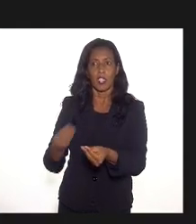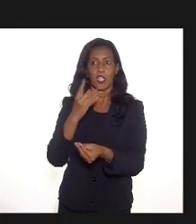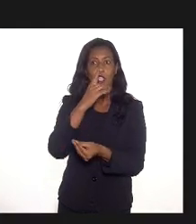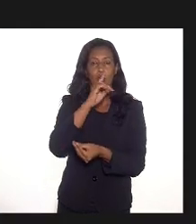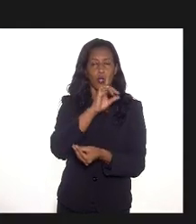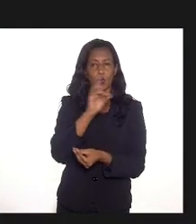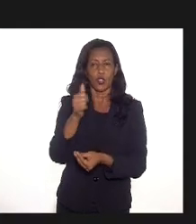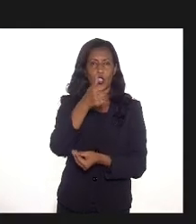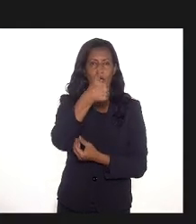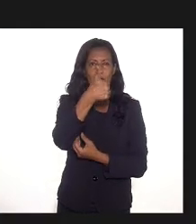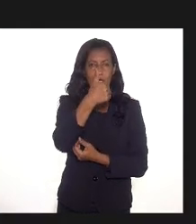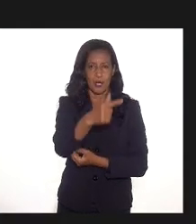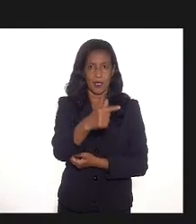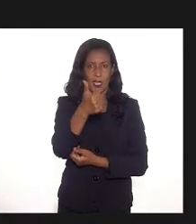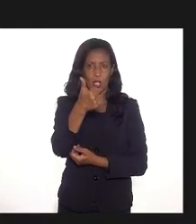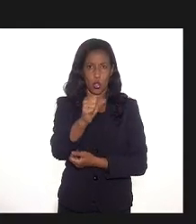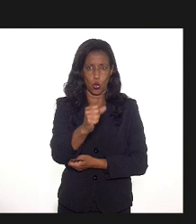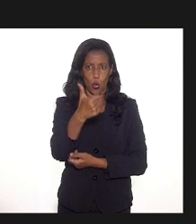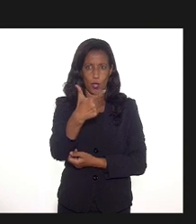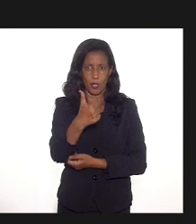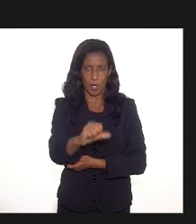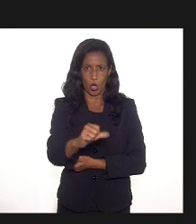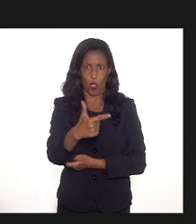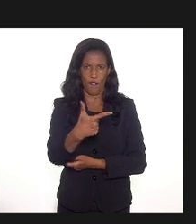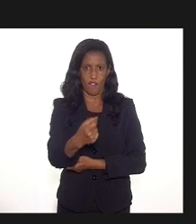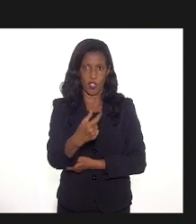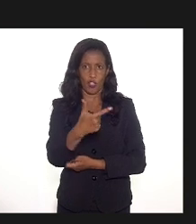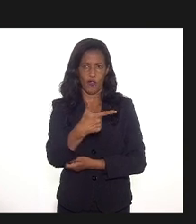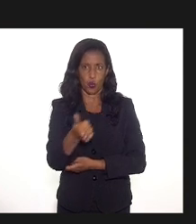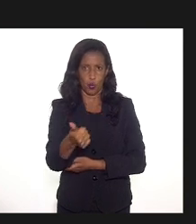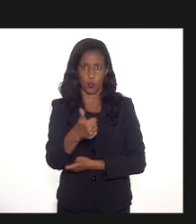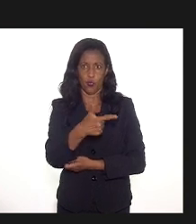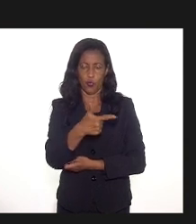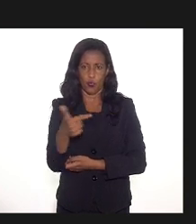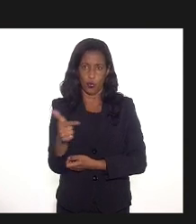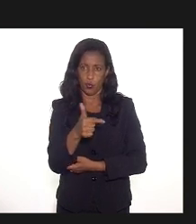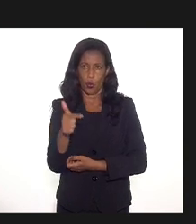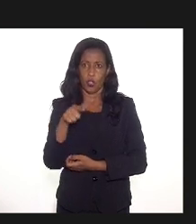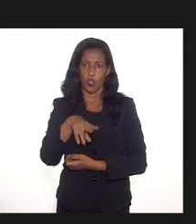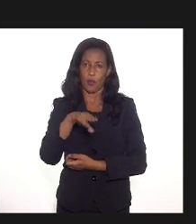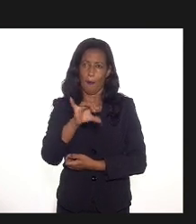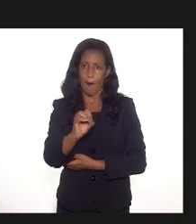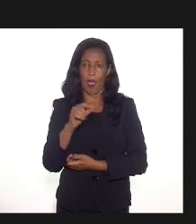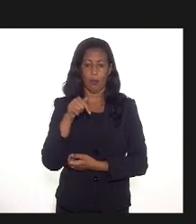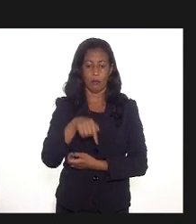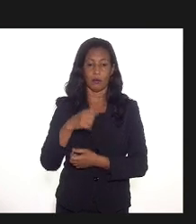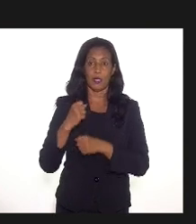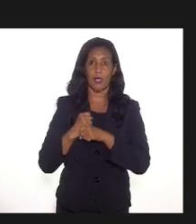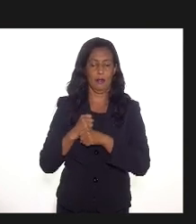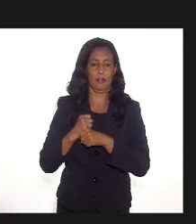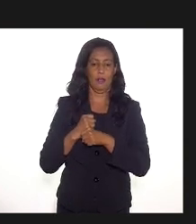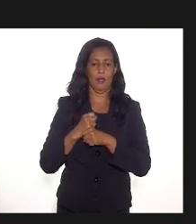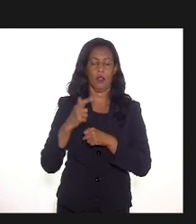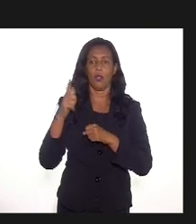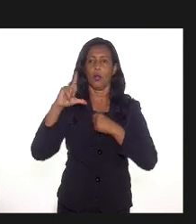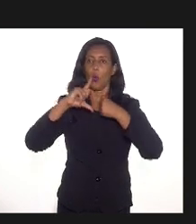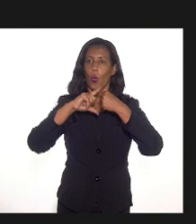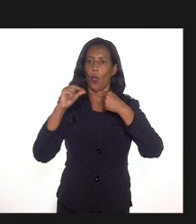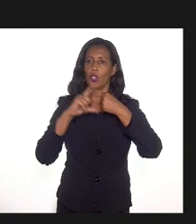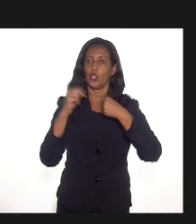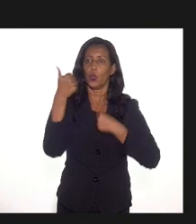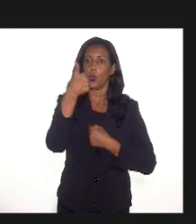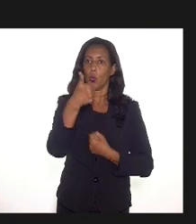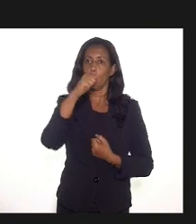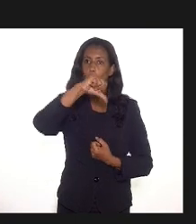17, 18, 19, 20 e 21 de maio do corrente ano, conforme o artigo 199 do